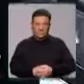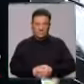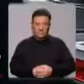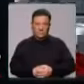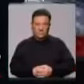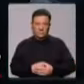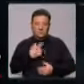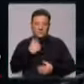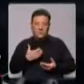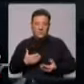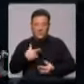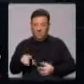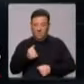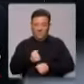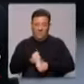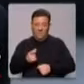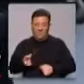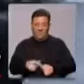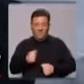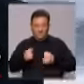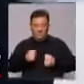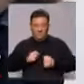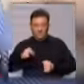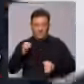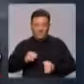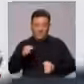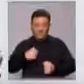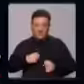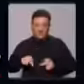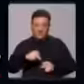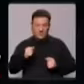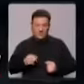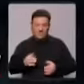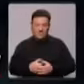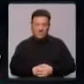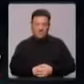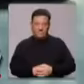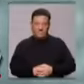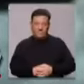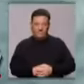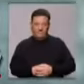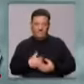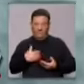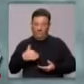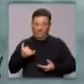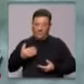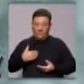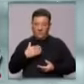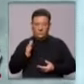E agora? Agora vou trabalhar. Sempre a correr? Sempre a correr, sempre a correr. Portanto, tenho 27 anos,